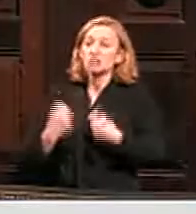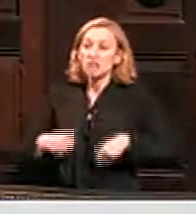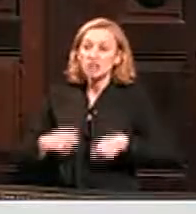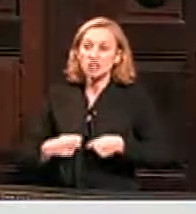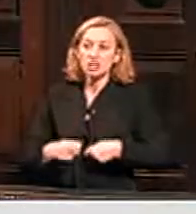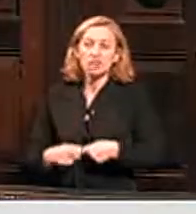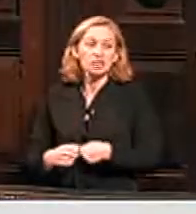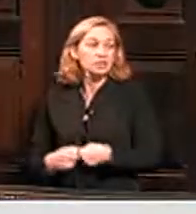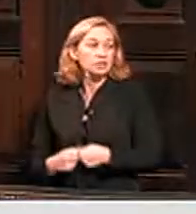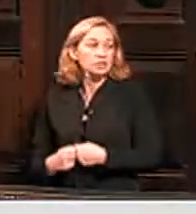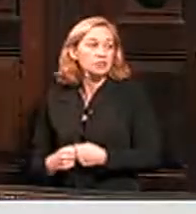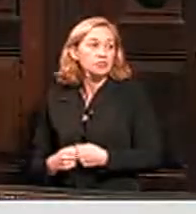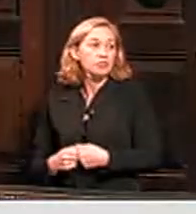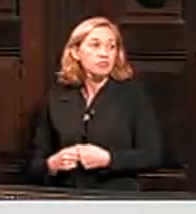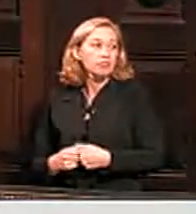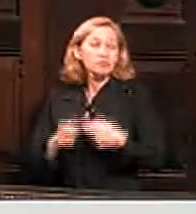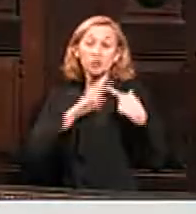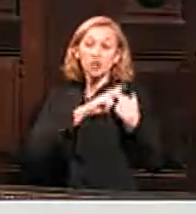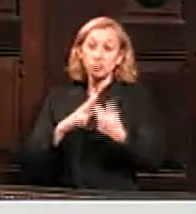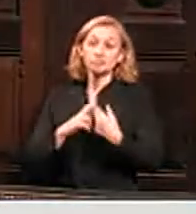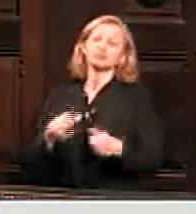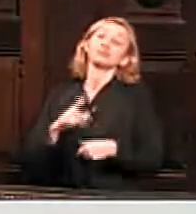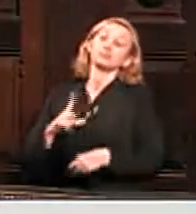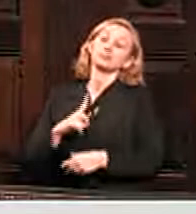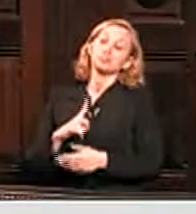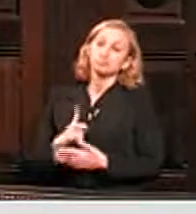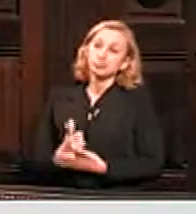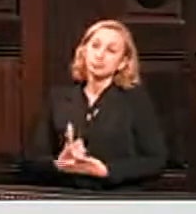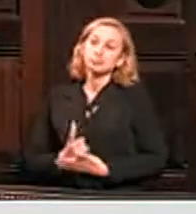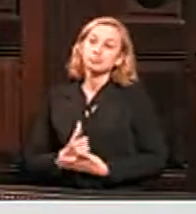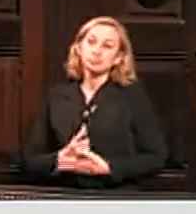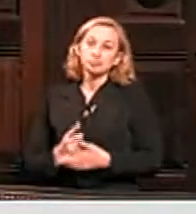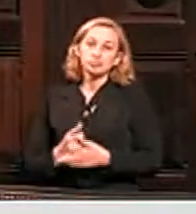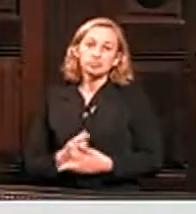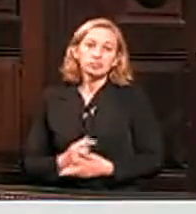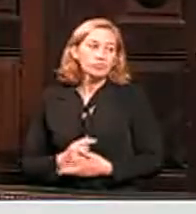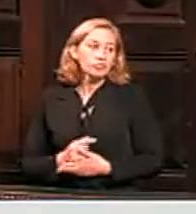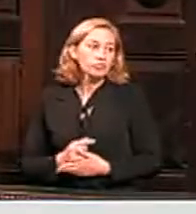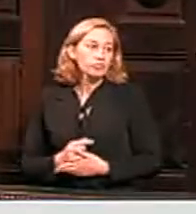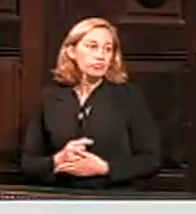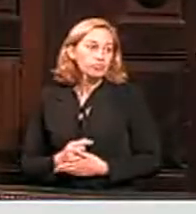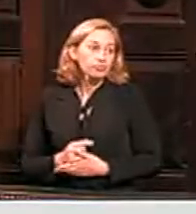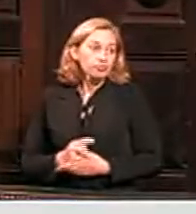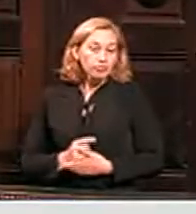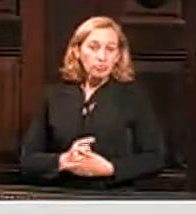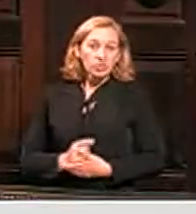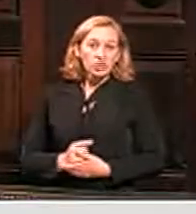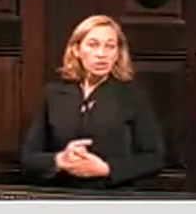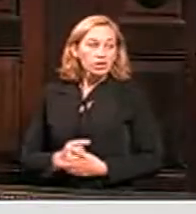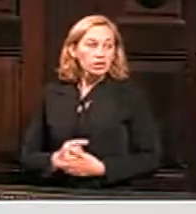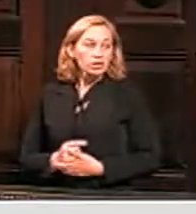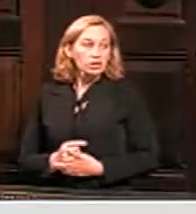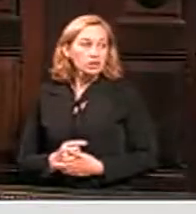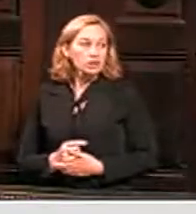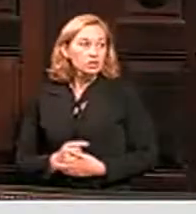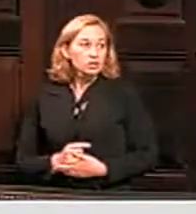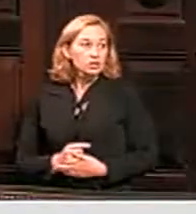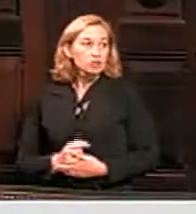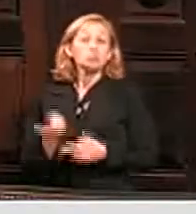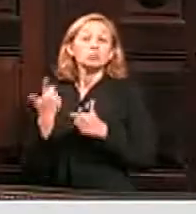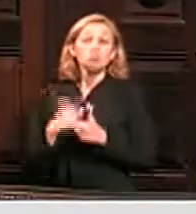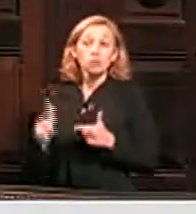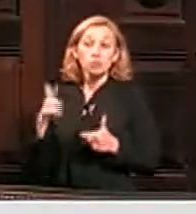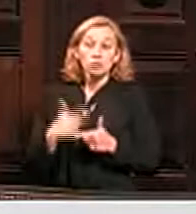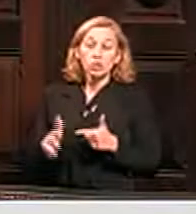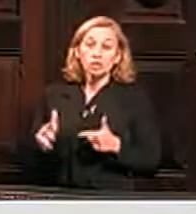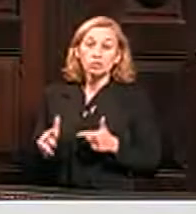tranquilidade, assumir a sua responsabilidade na discussão tributária, assumir a sua responsabilidade no problema